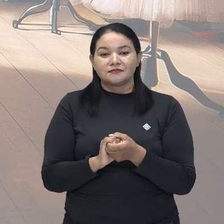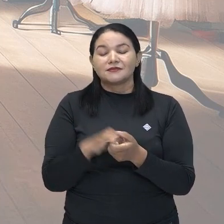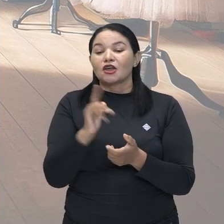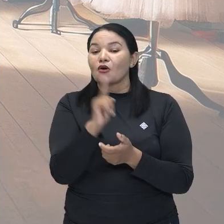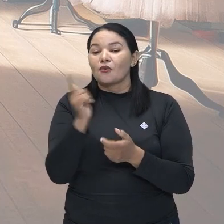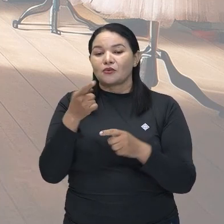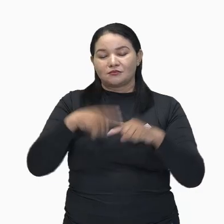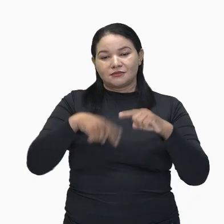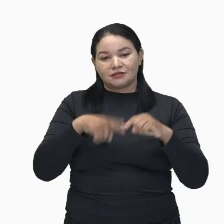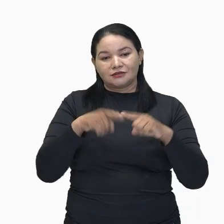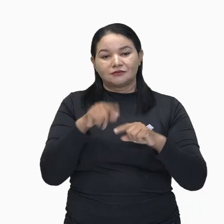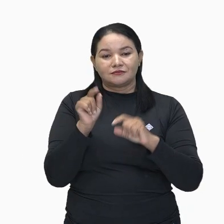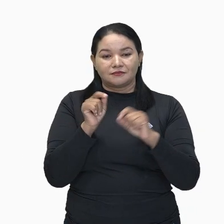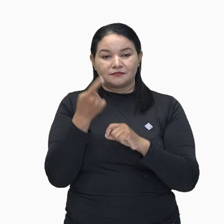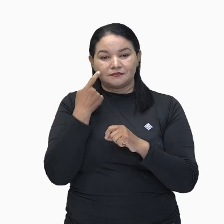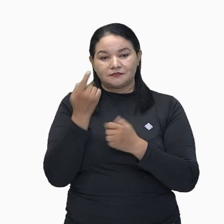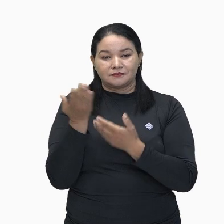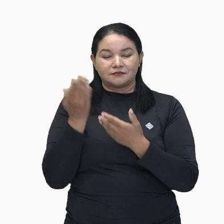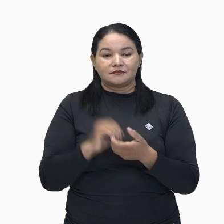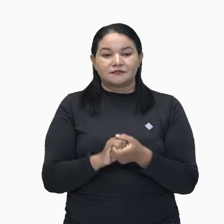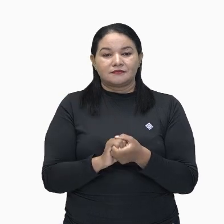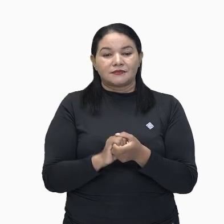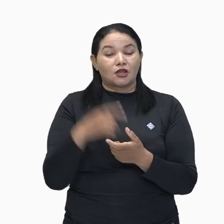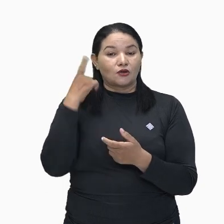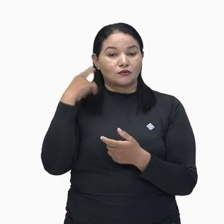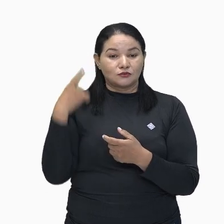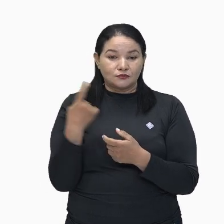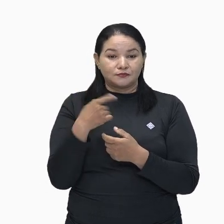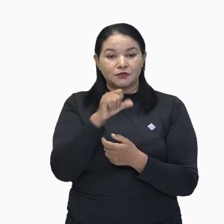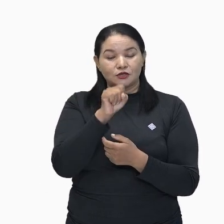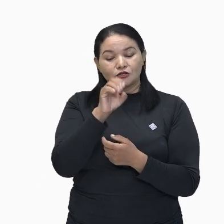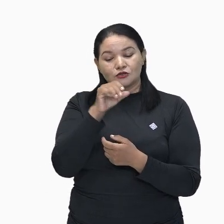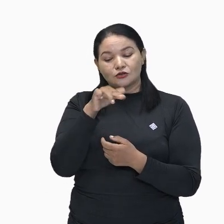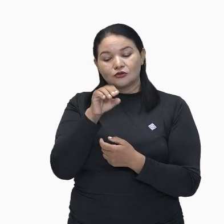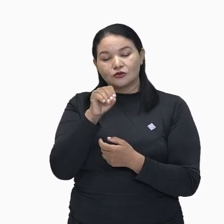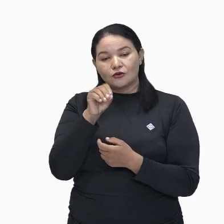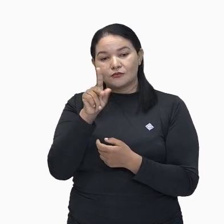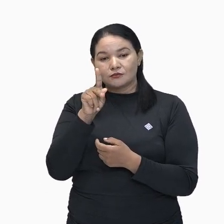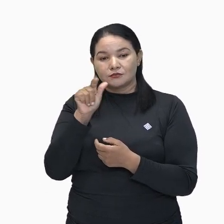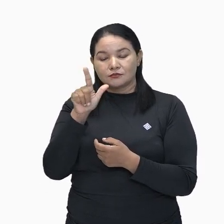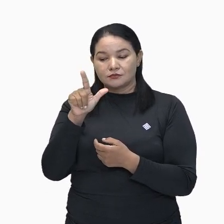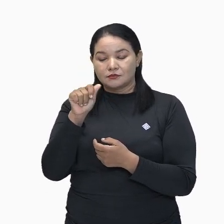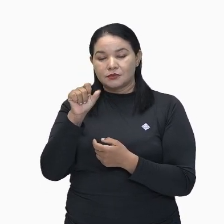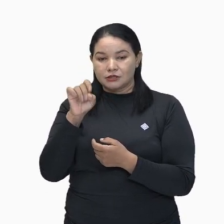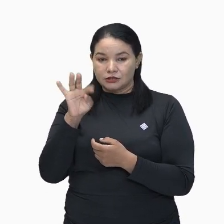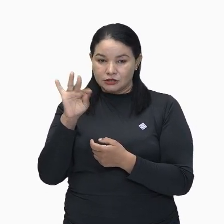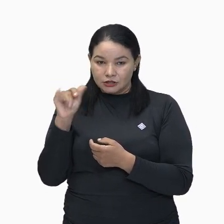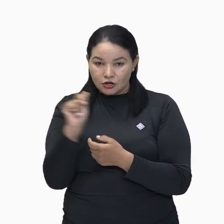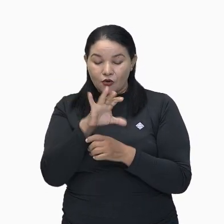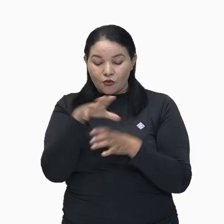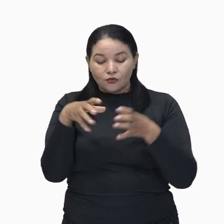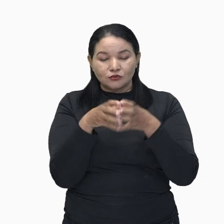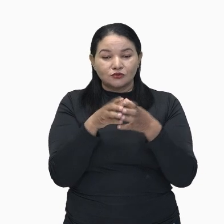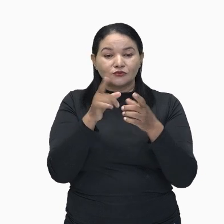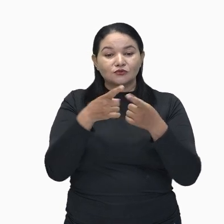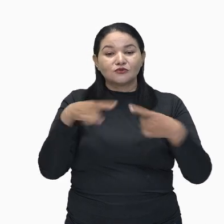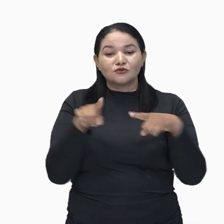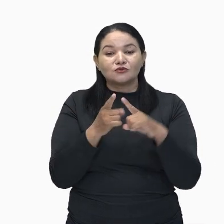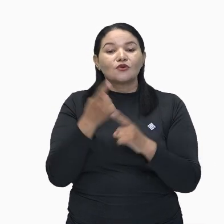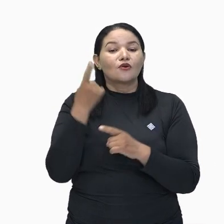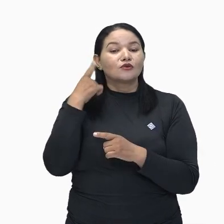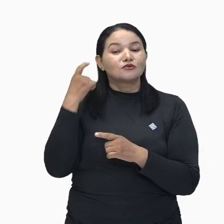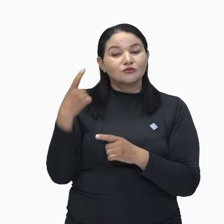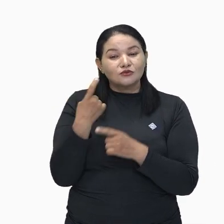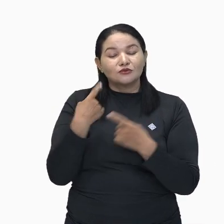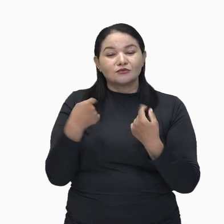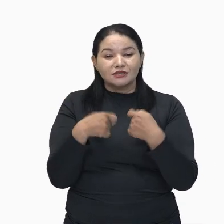a sonoplastia. A sonoplastia é um som ou conjunto de sons que auxilia a